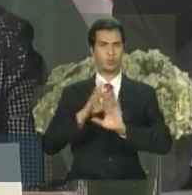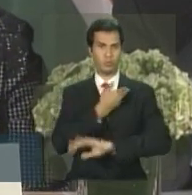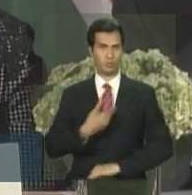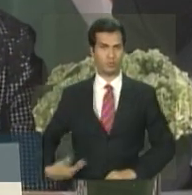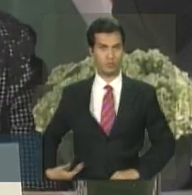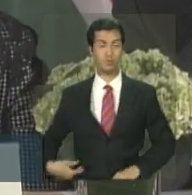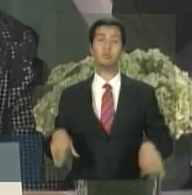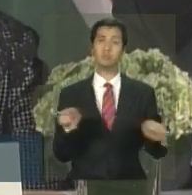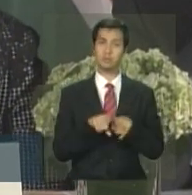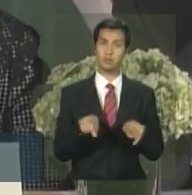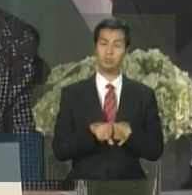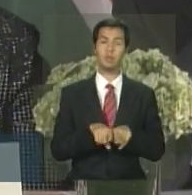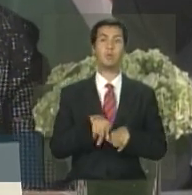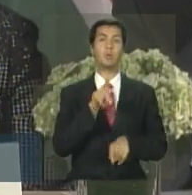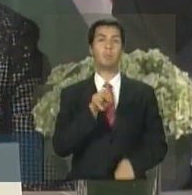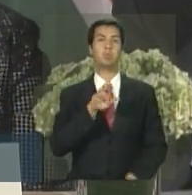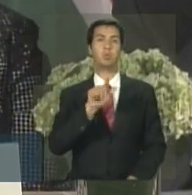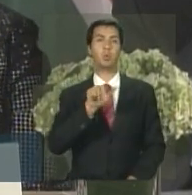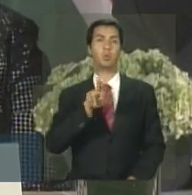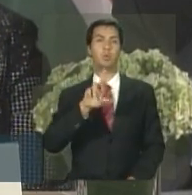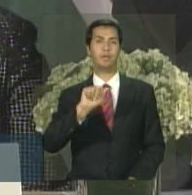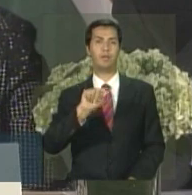quais o Plano Plurianual